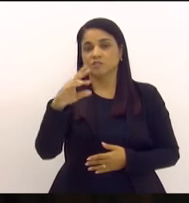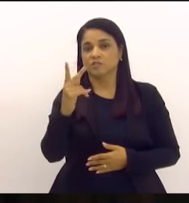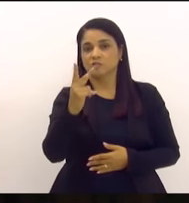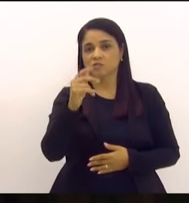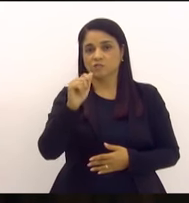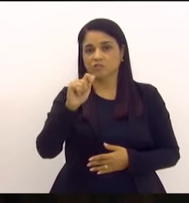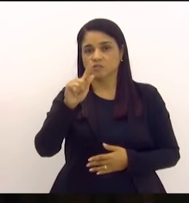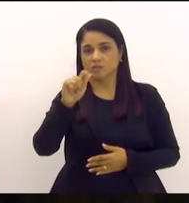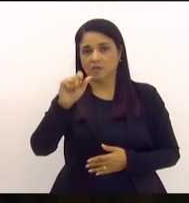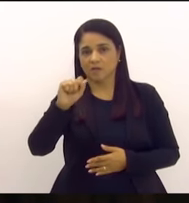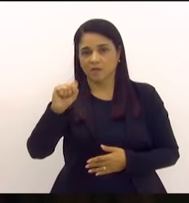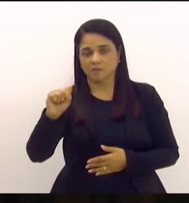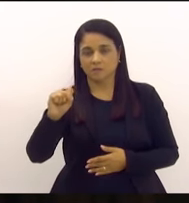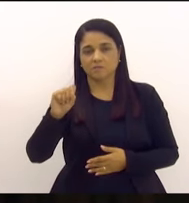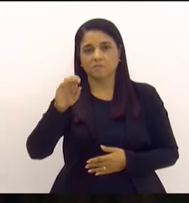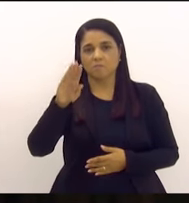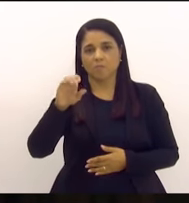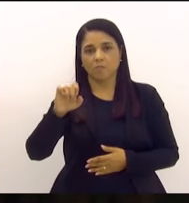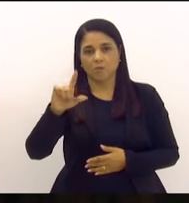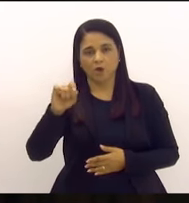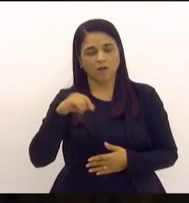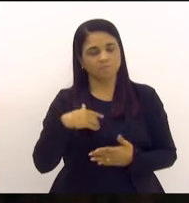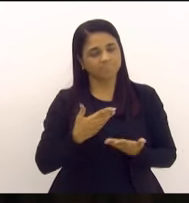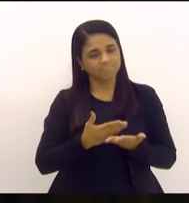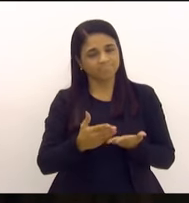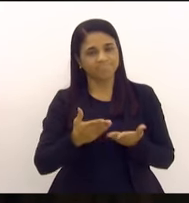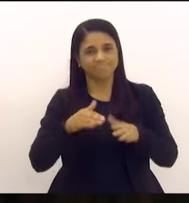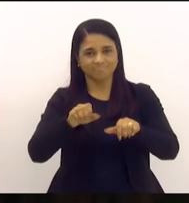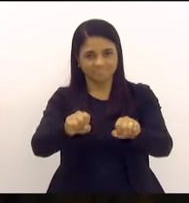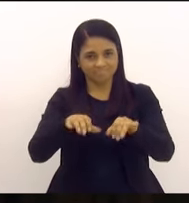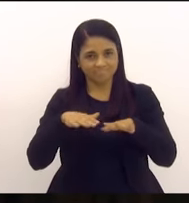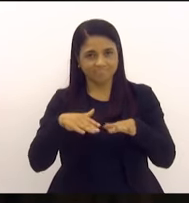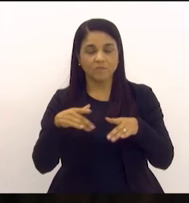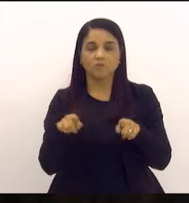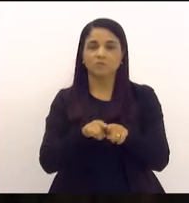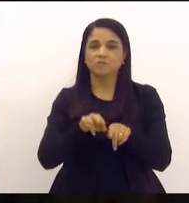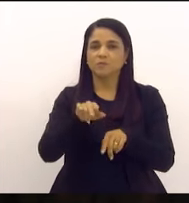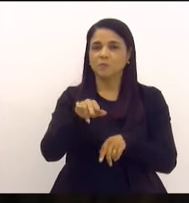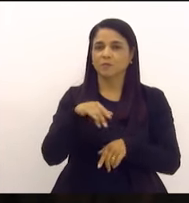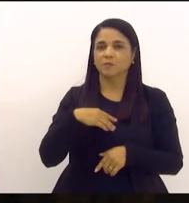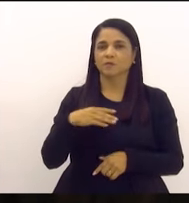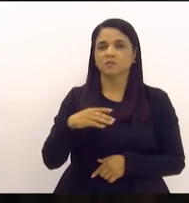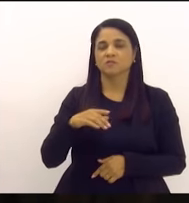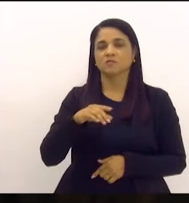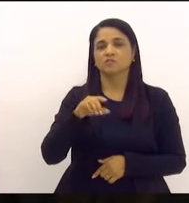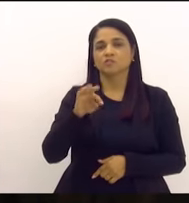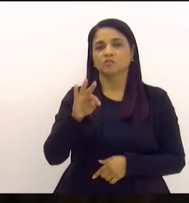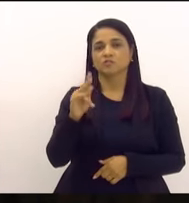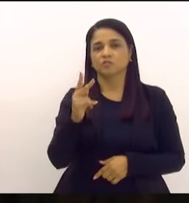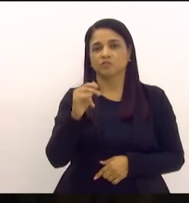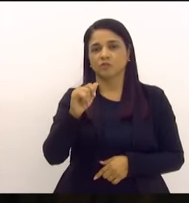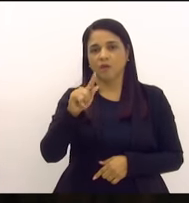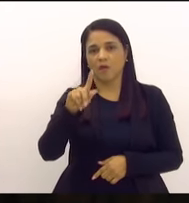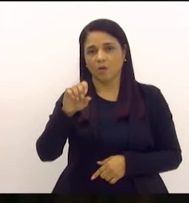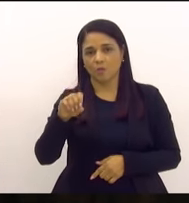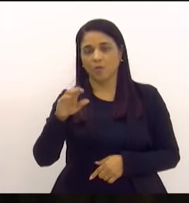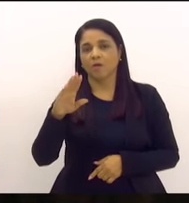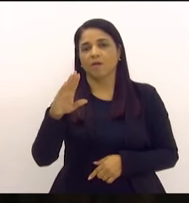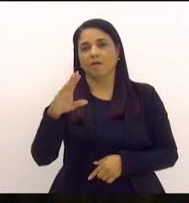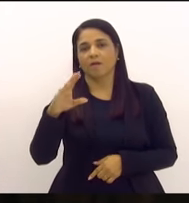desde o início da sessão, seja sempre bem-vindo, amigo. Nosso irmão também, Tiago Careca, município de Japeri. Bom vê-lo